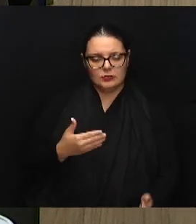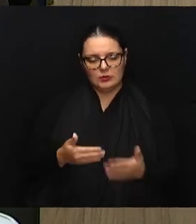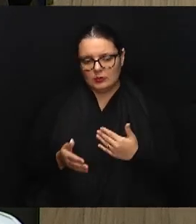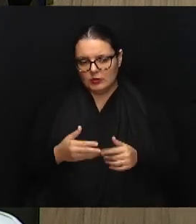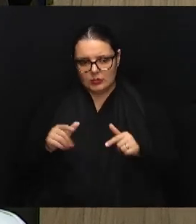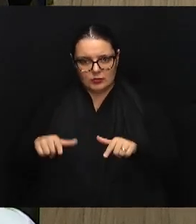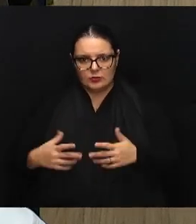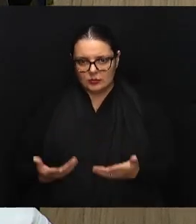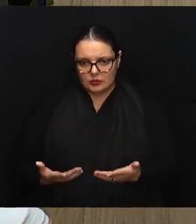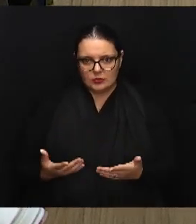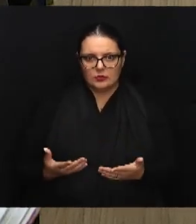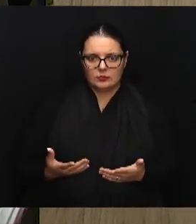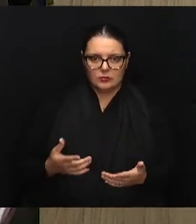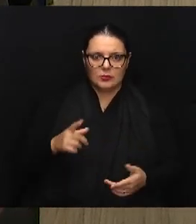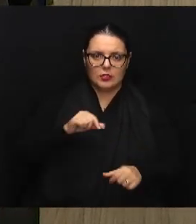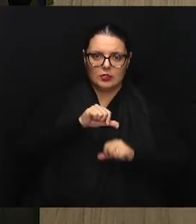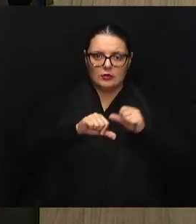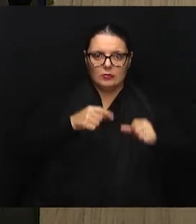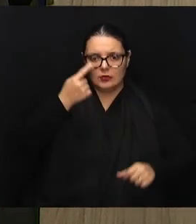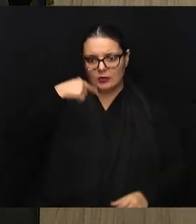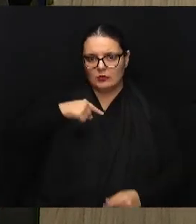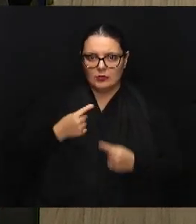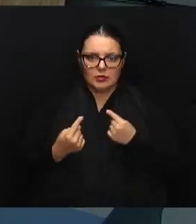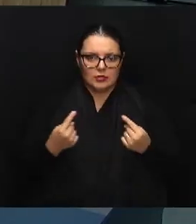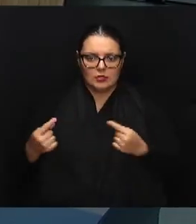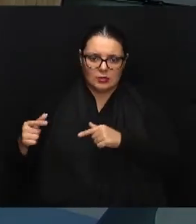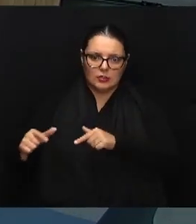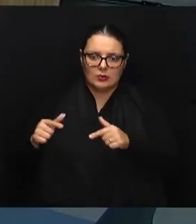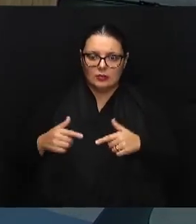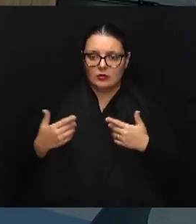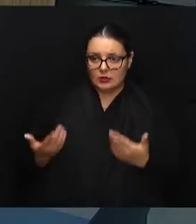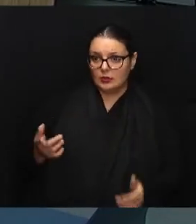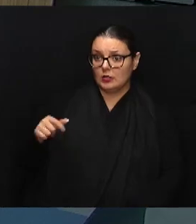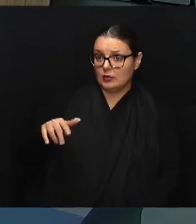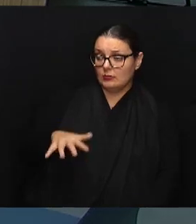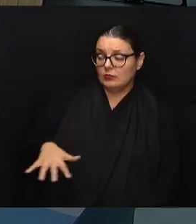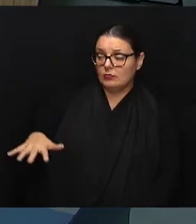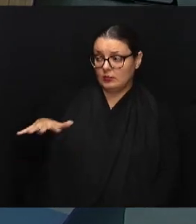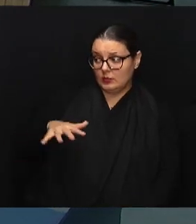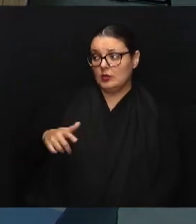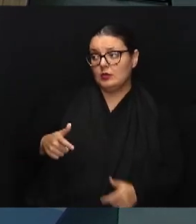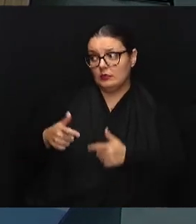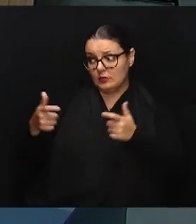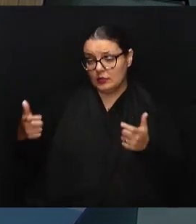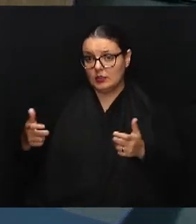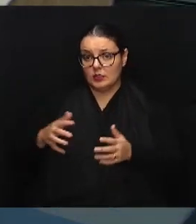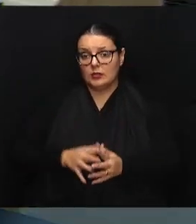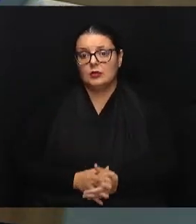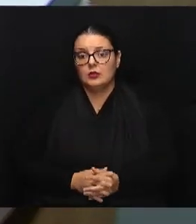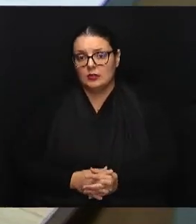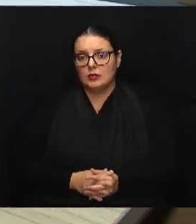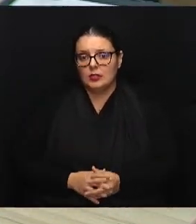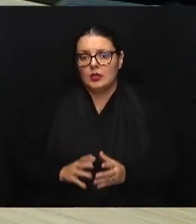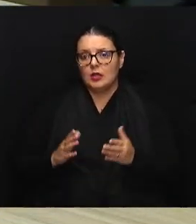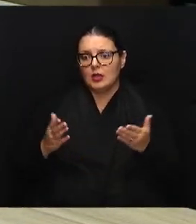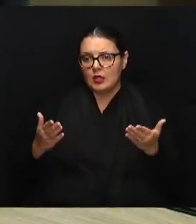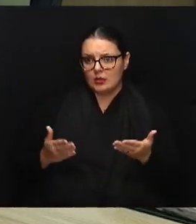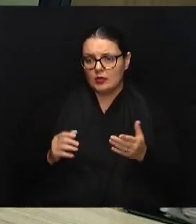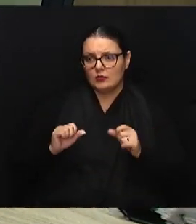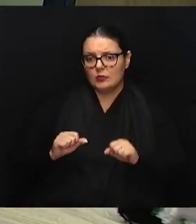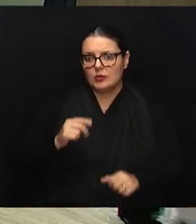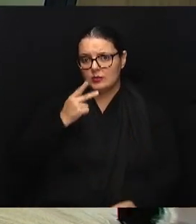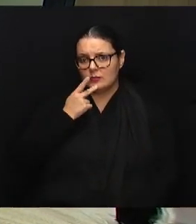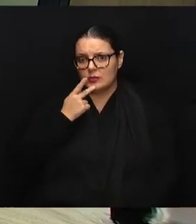que esteja, e aí muda de acordo com o perfil de cada local. Ou seja, é uma área bastante ampla, né? Agora, a gente pode